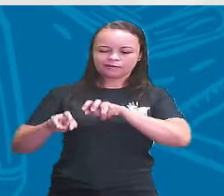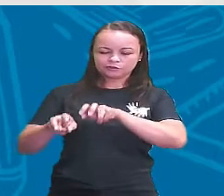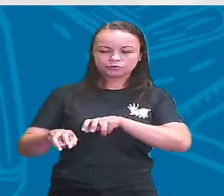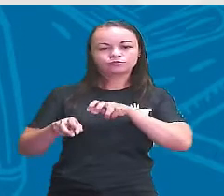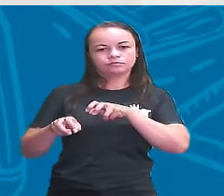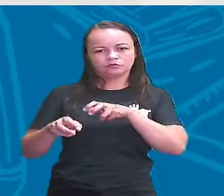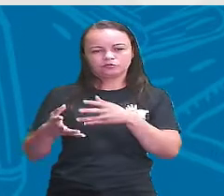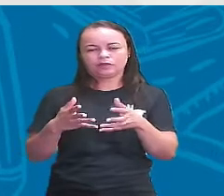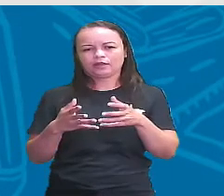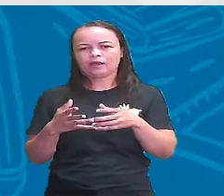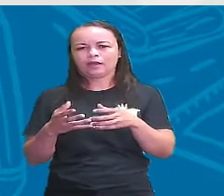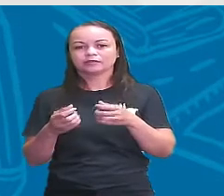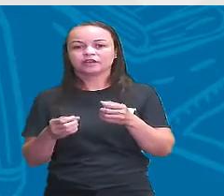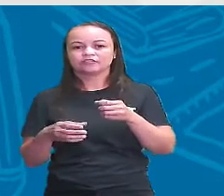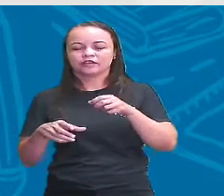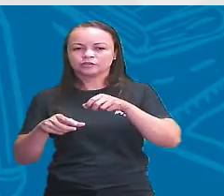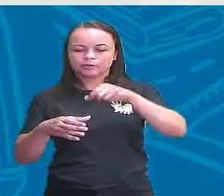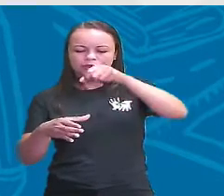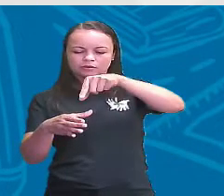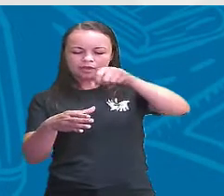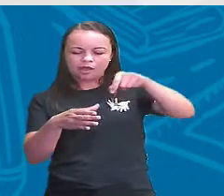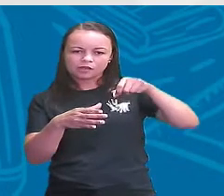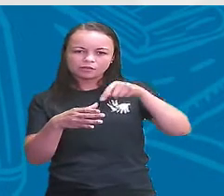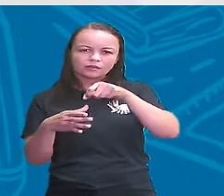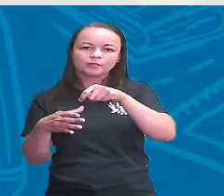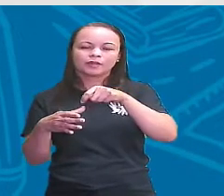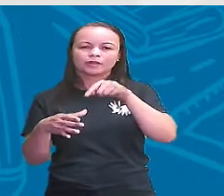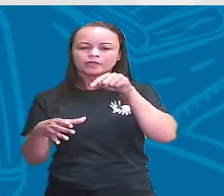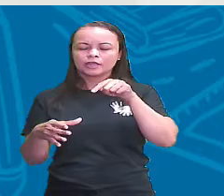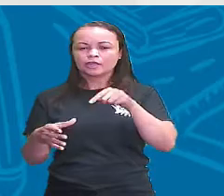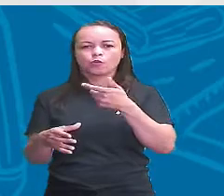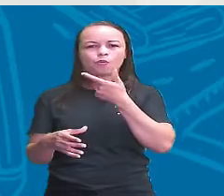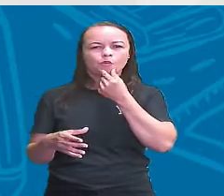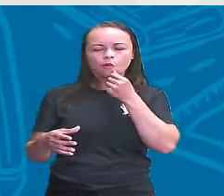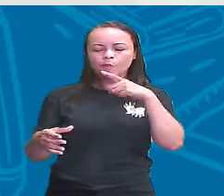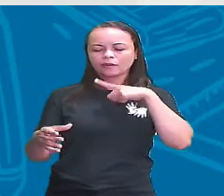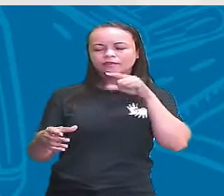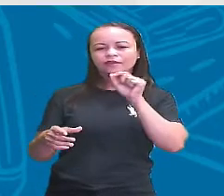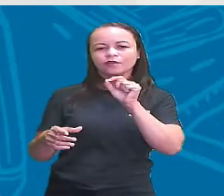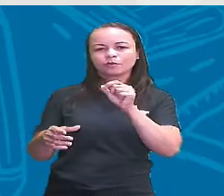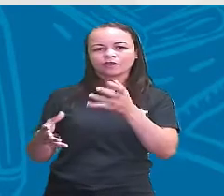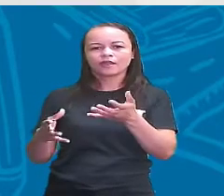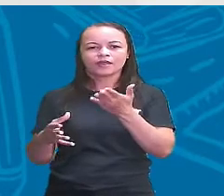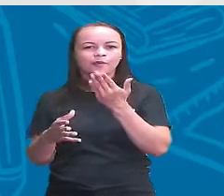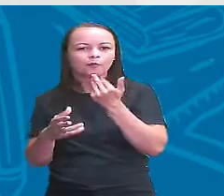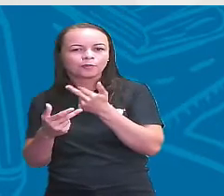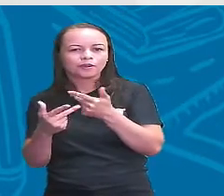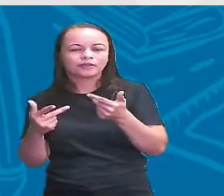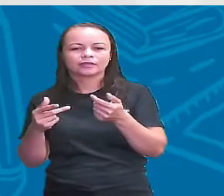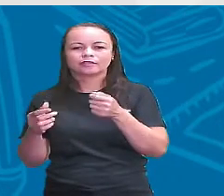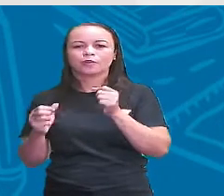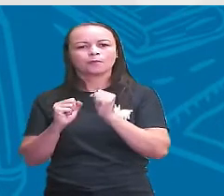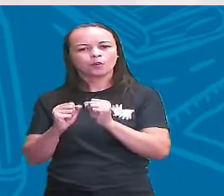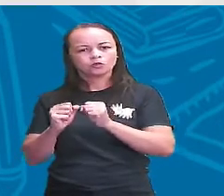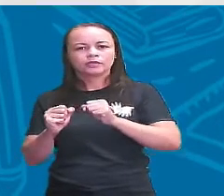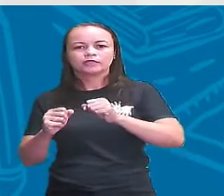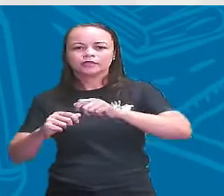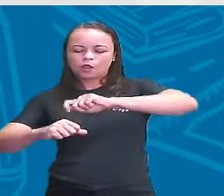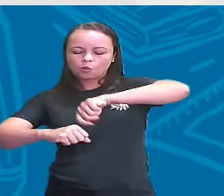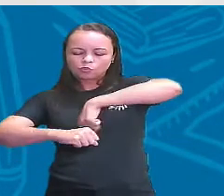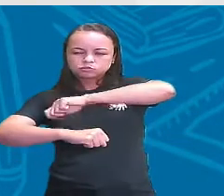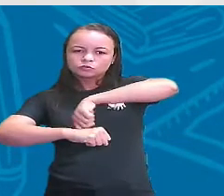através da plantação de sementes eles teriam alimentos. Eles podiam cozinhar aqueles alimentos junto